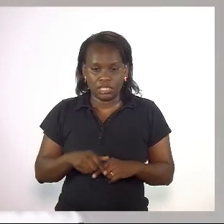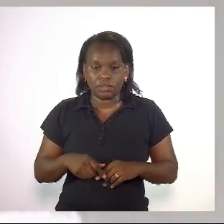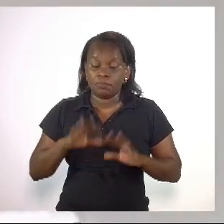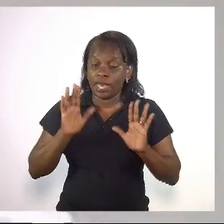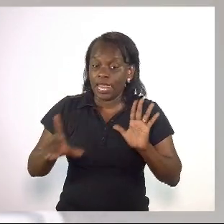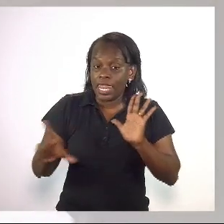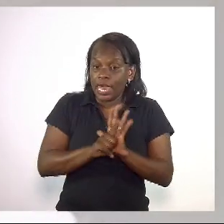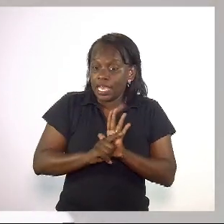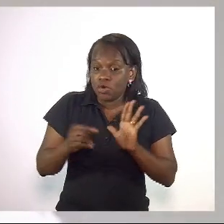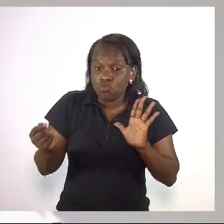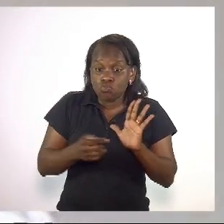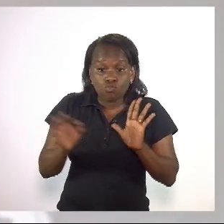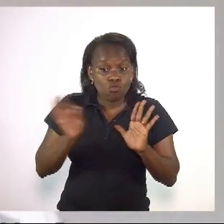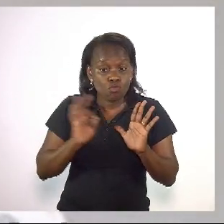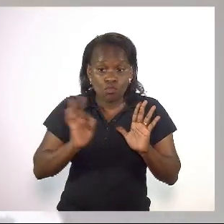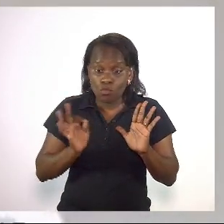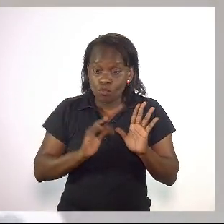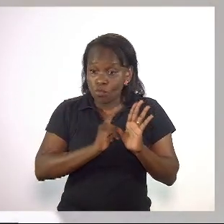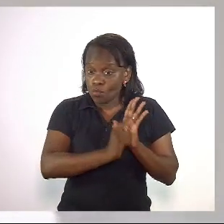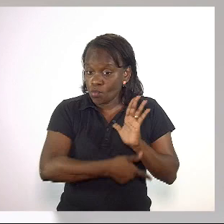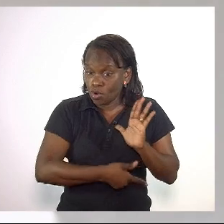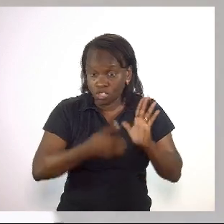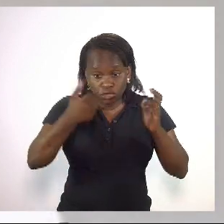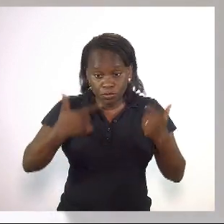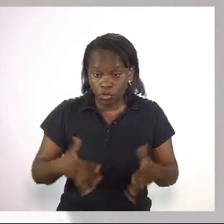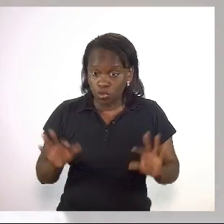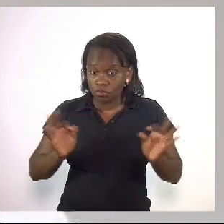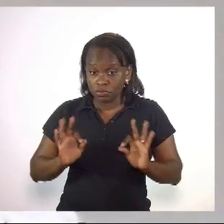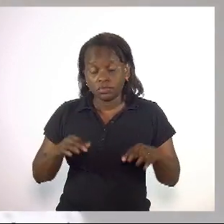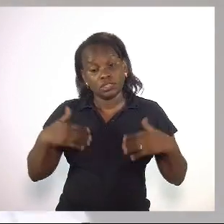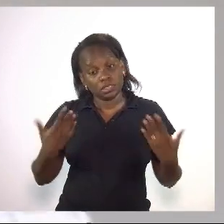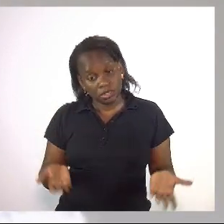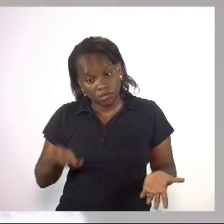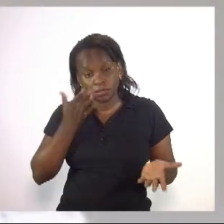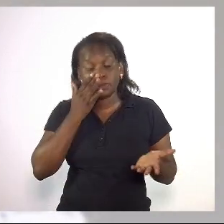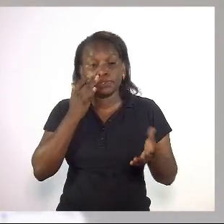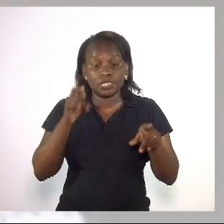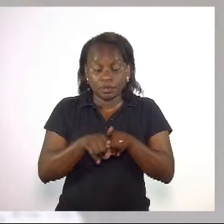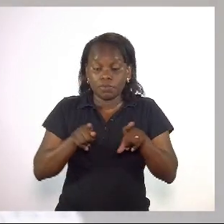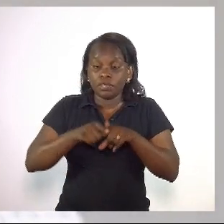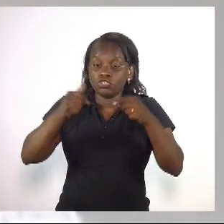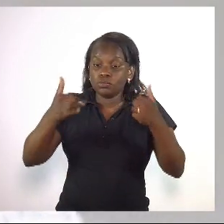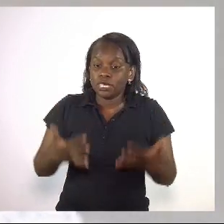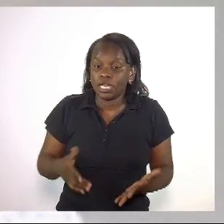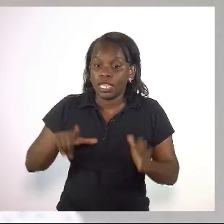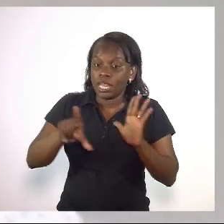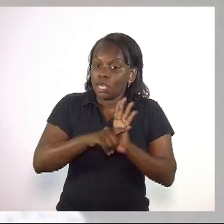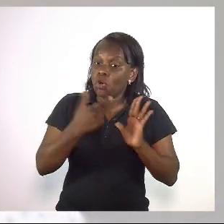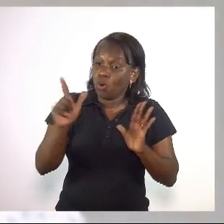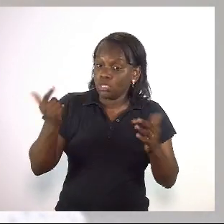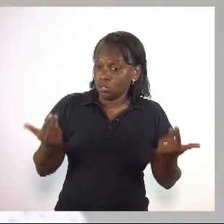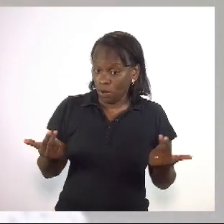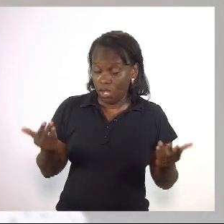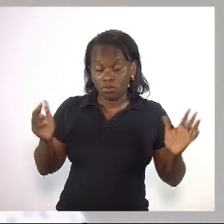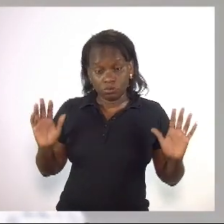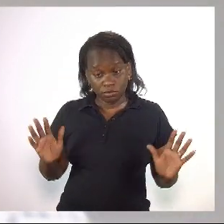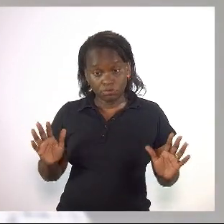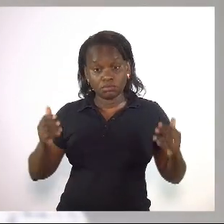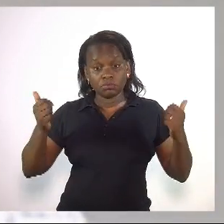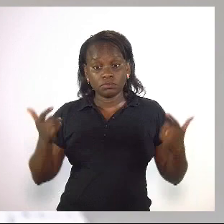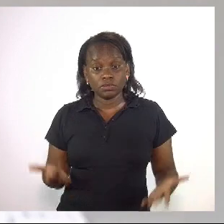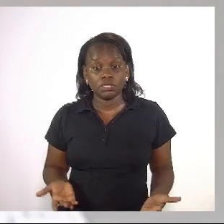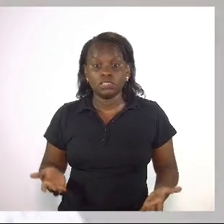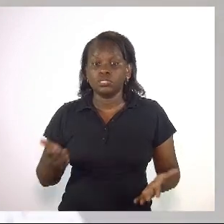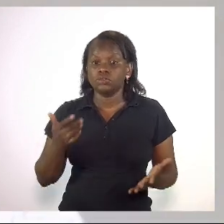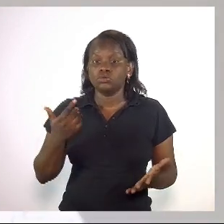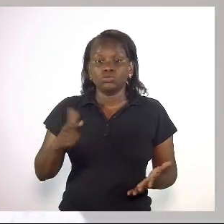lei não faz essa restrição, e aí eu vou me valer de outras leis para falar isso, quando não